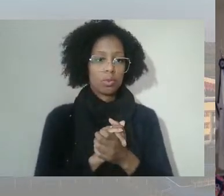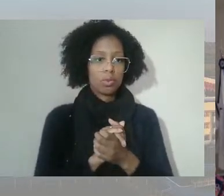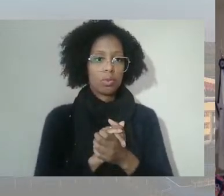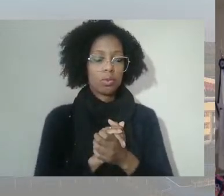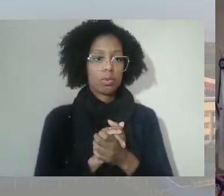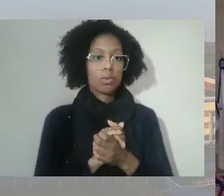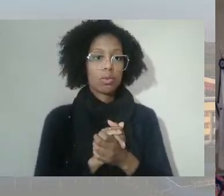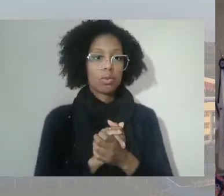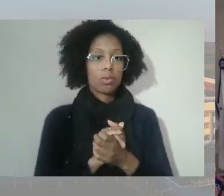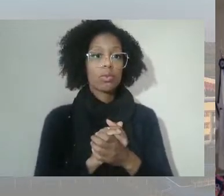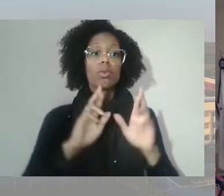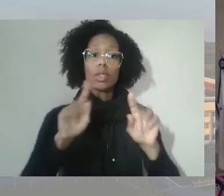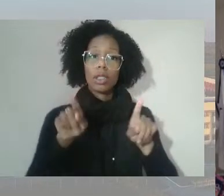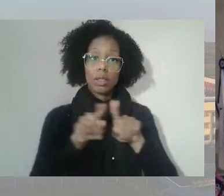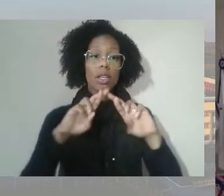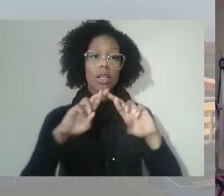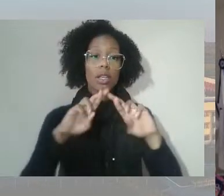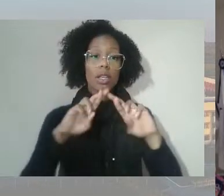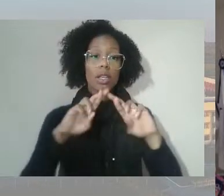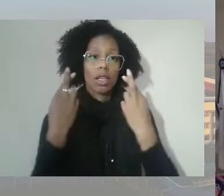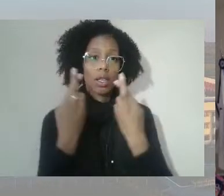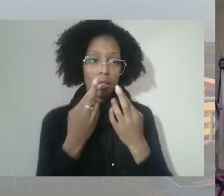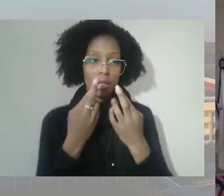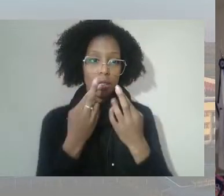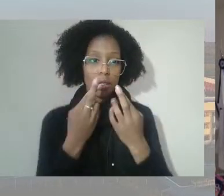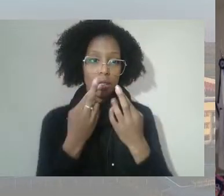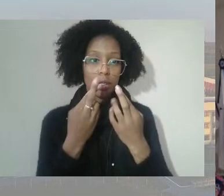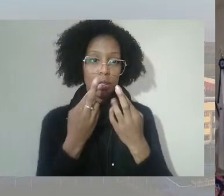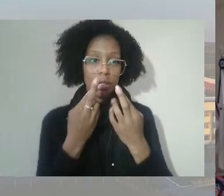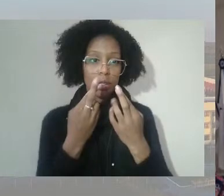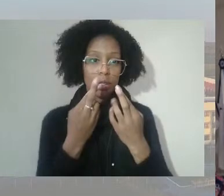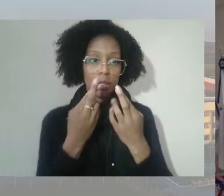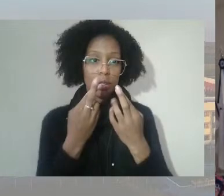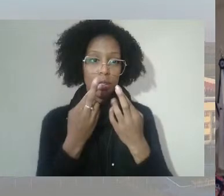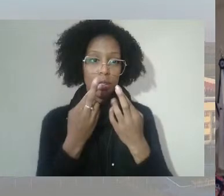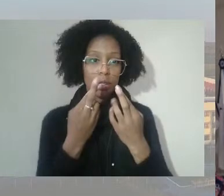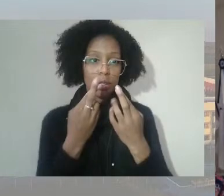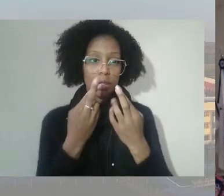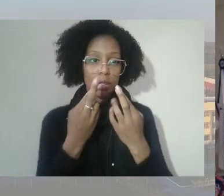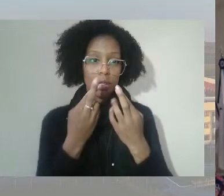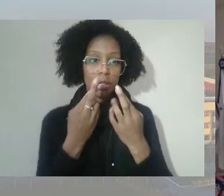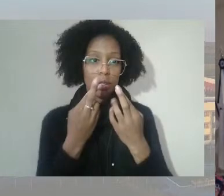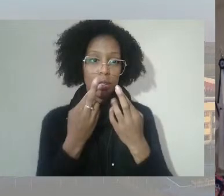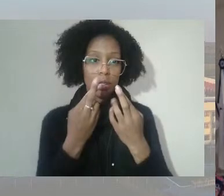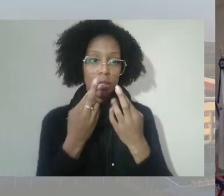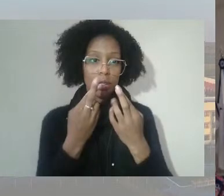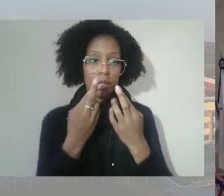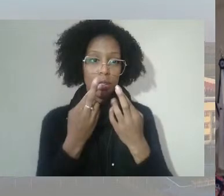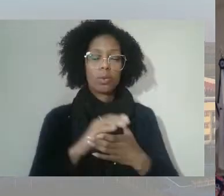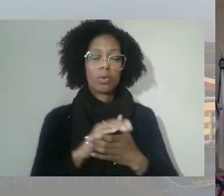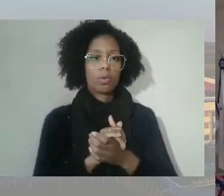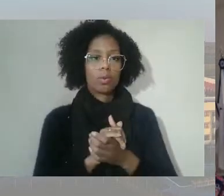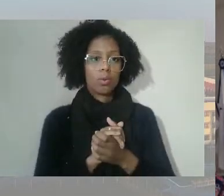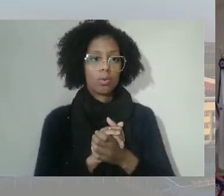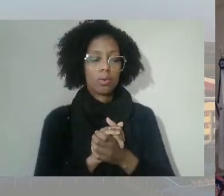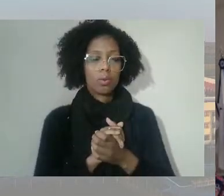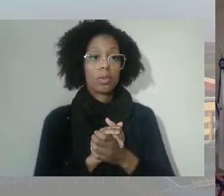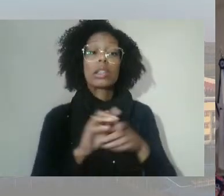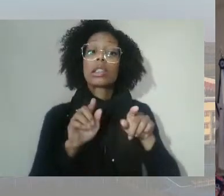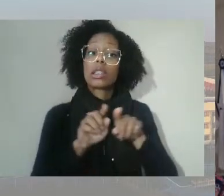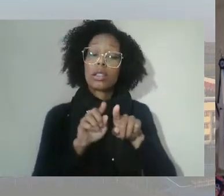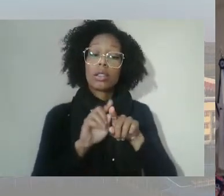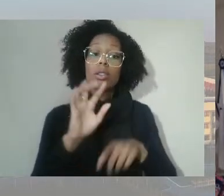reunião extraordinária da concessão do título doutor honoris causa. E aconteceu, né, uma situação,